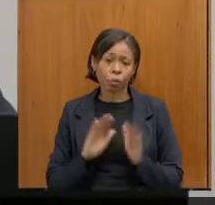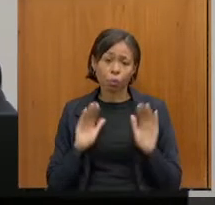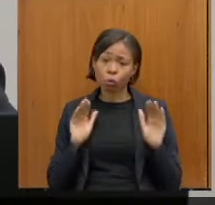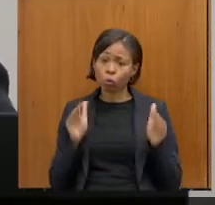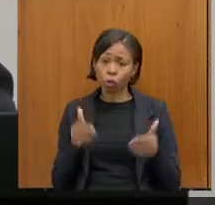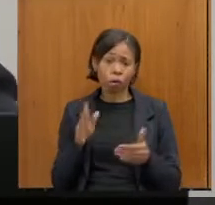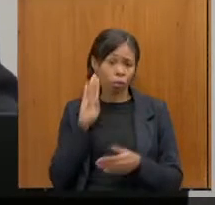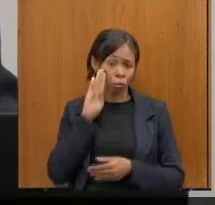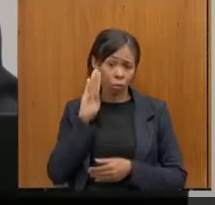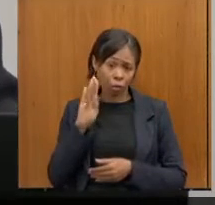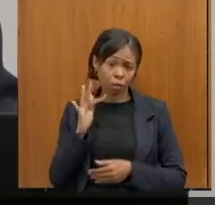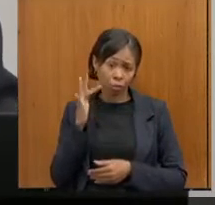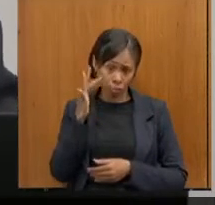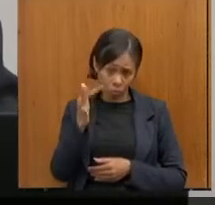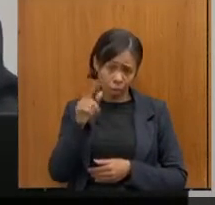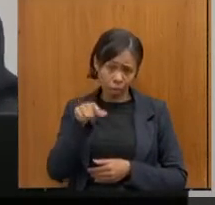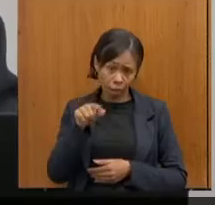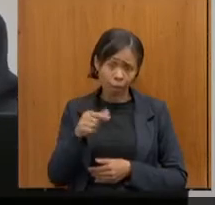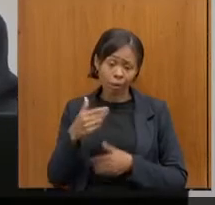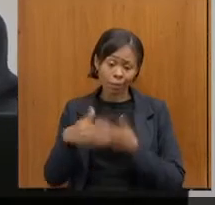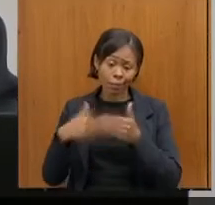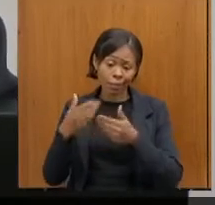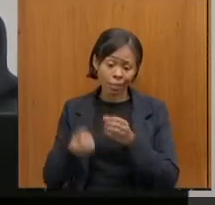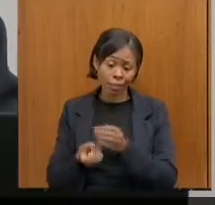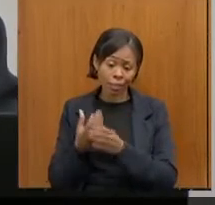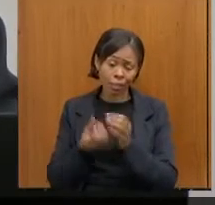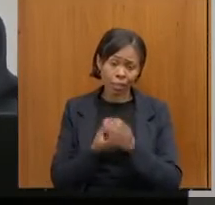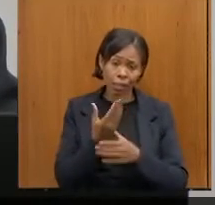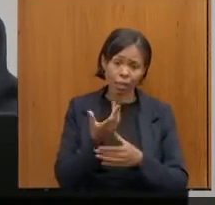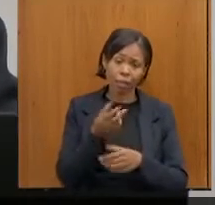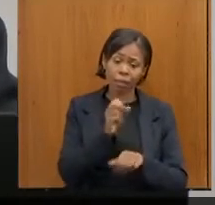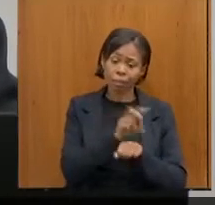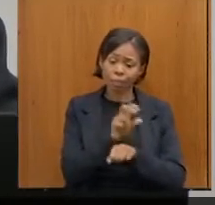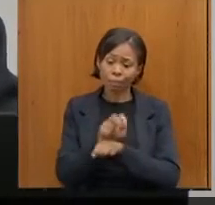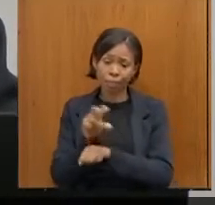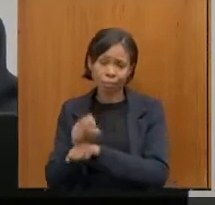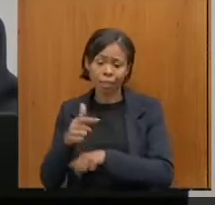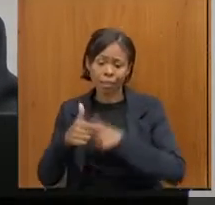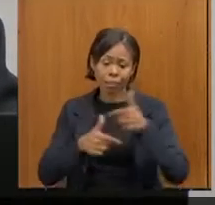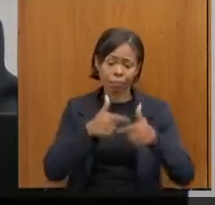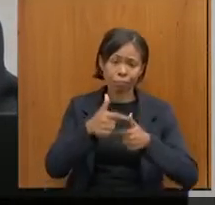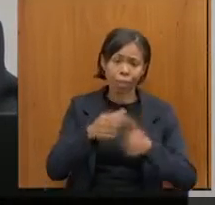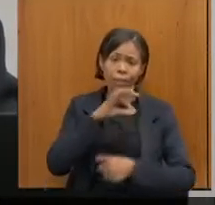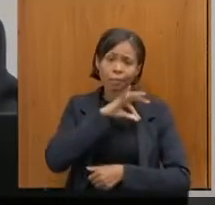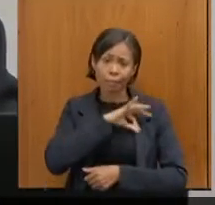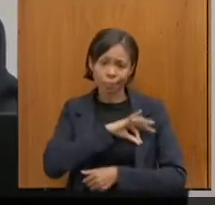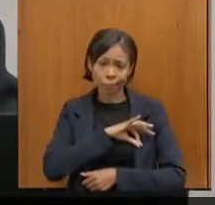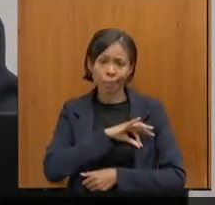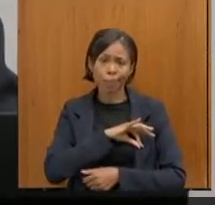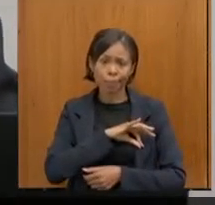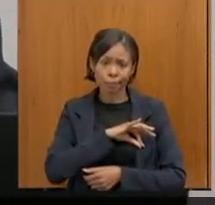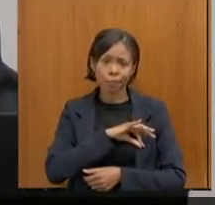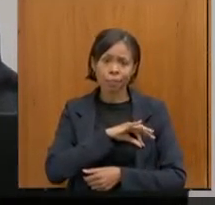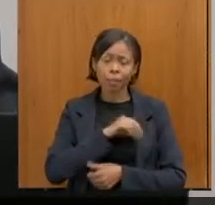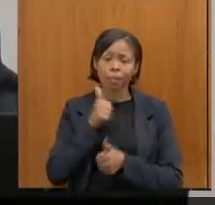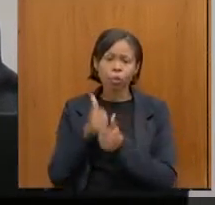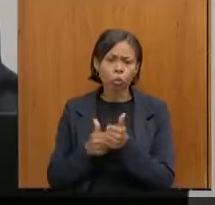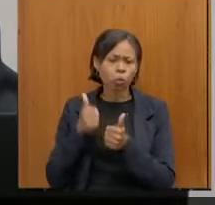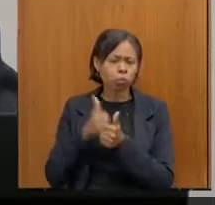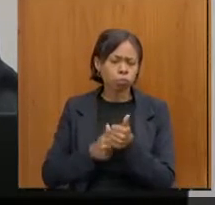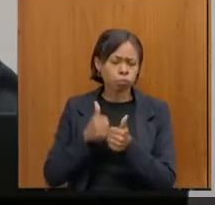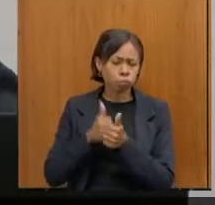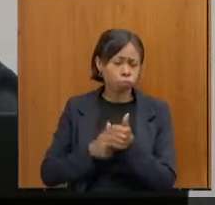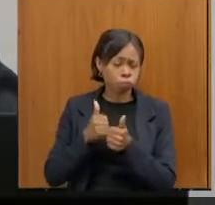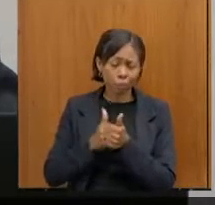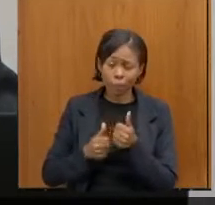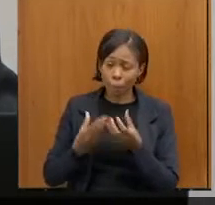pandemia será a geração de emprego e renda não temos níveis altíssimos de desemprego no país e não é diferente Minas e eu